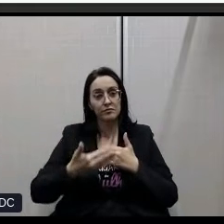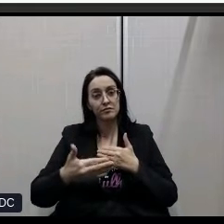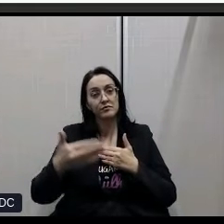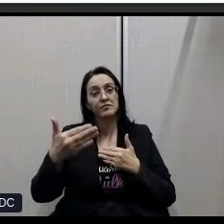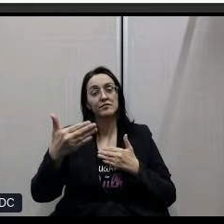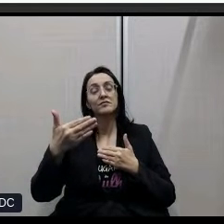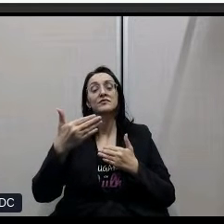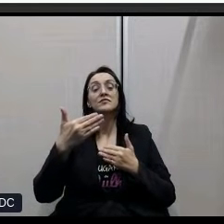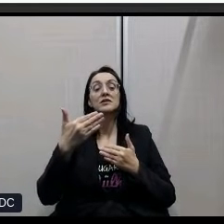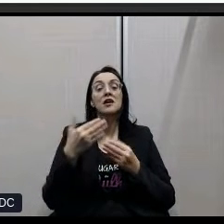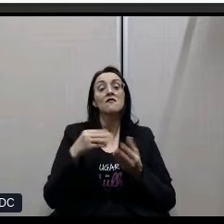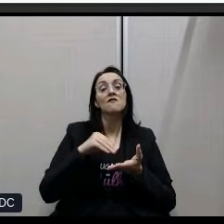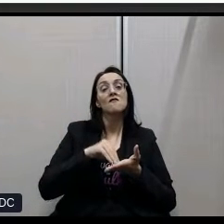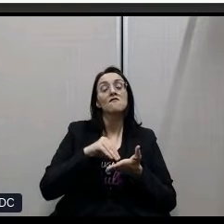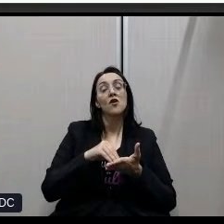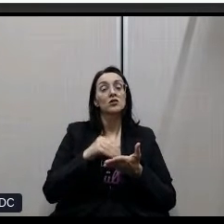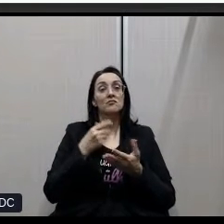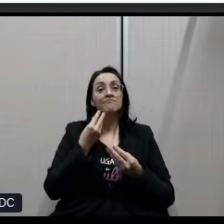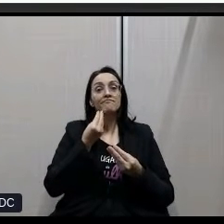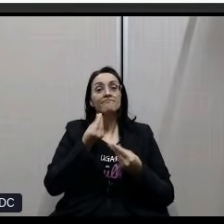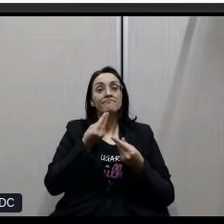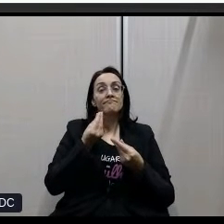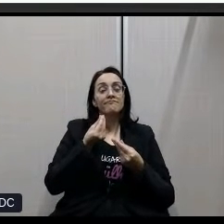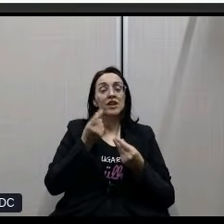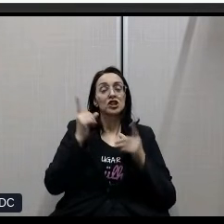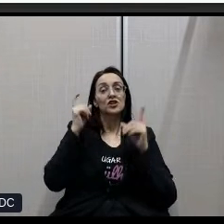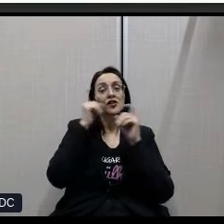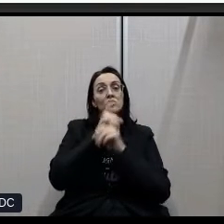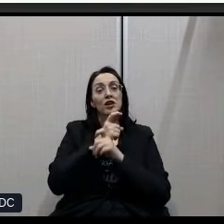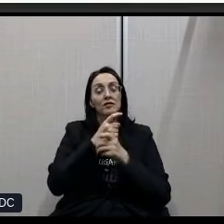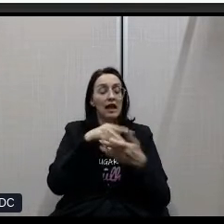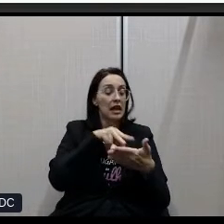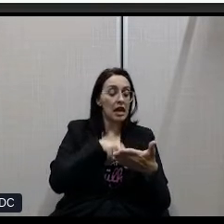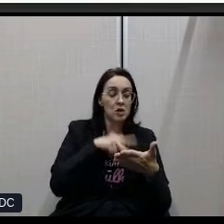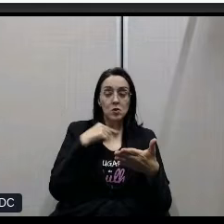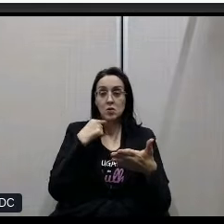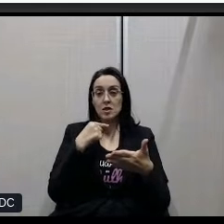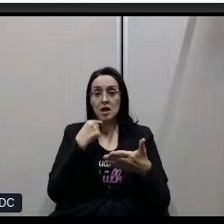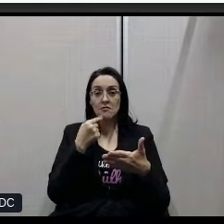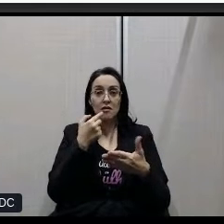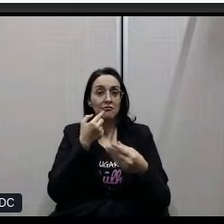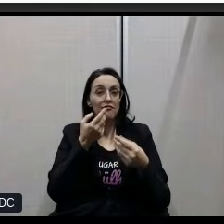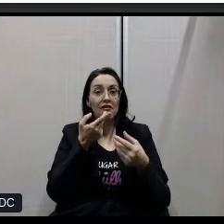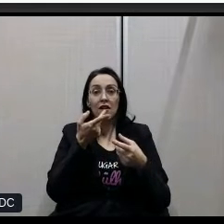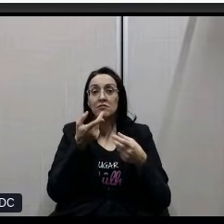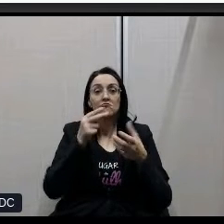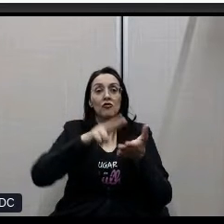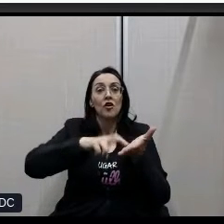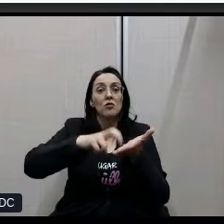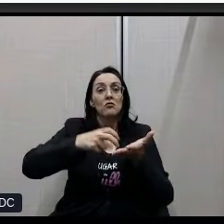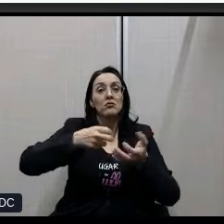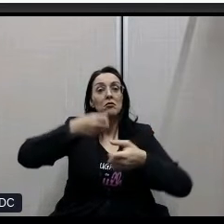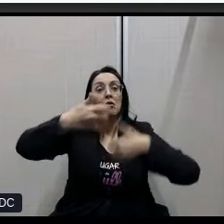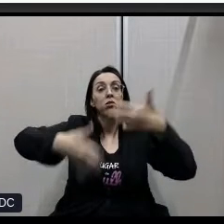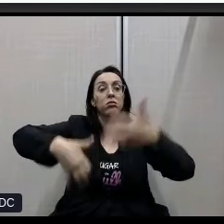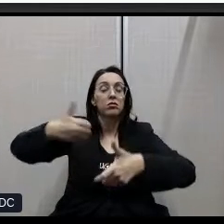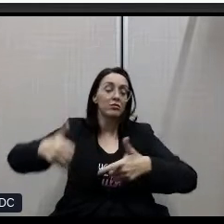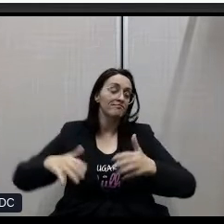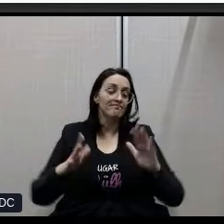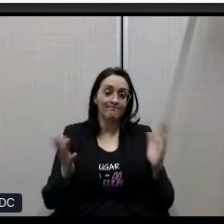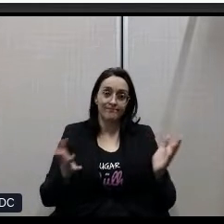um déficit fonológico. Se eu não consigo ler, talvez a minha riqueza em termos de vocabulário não seja